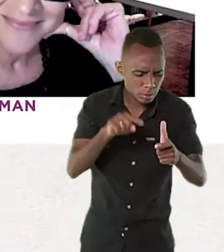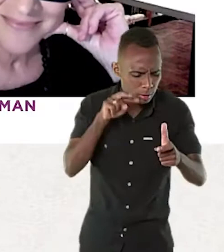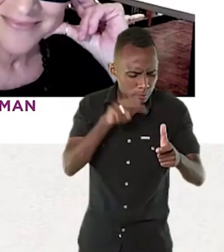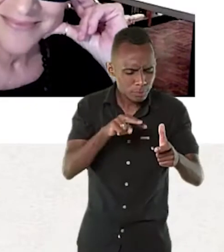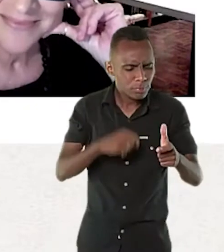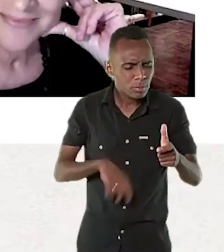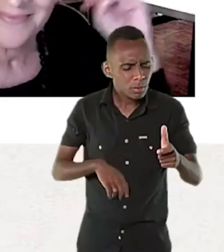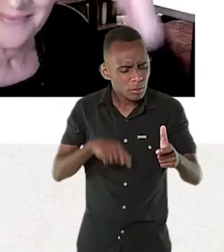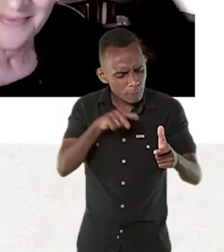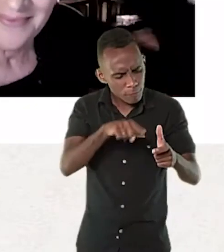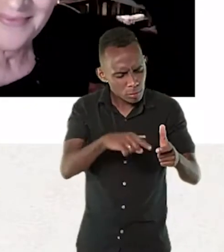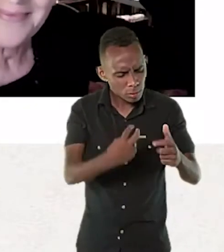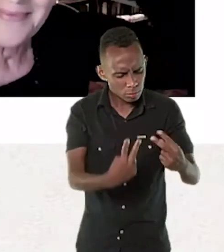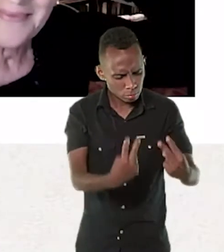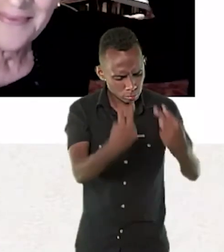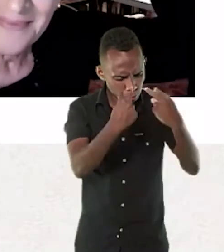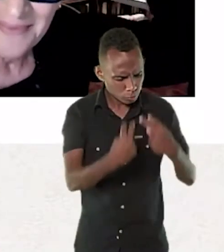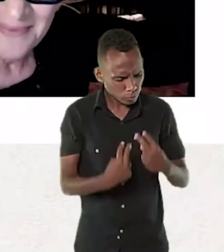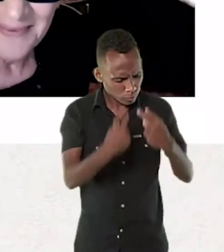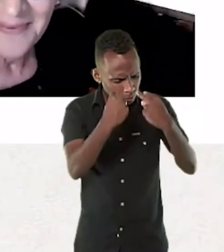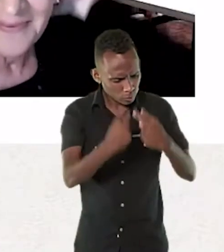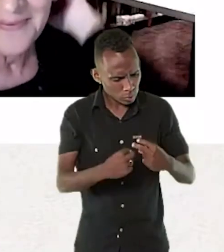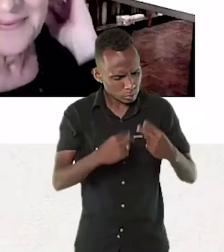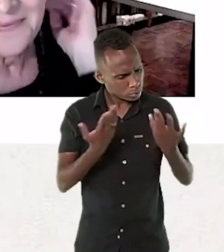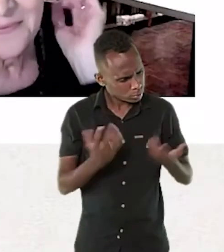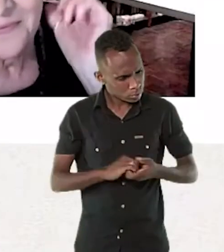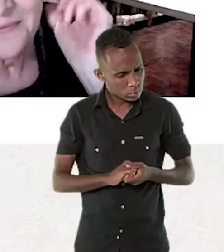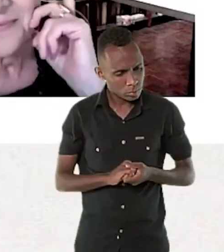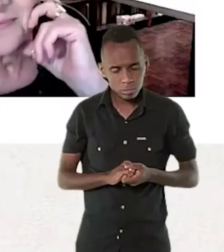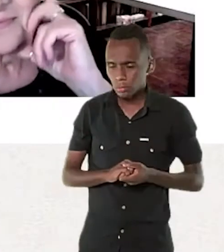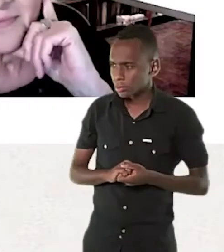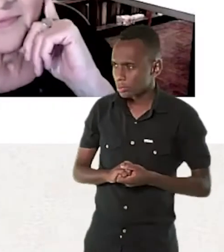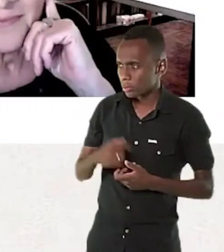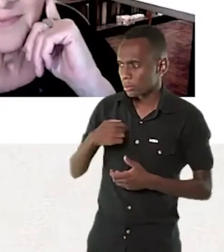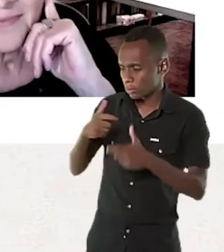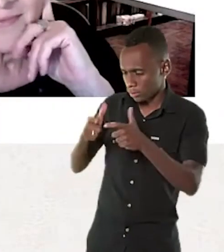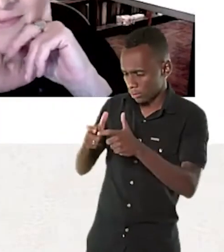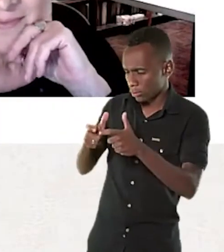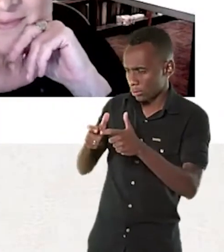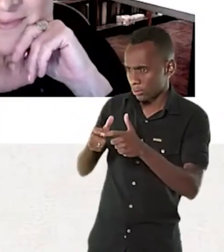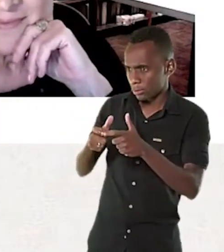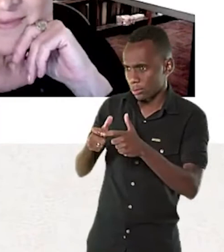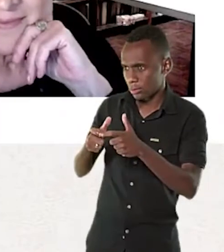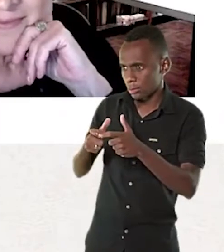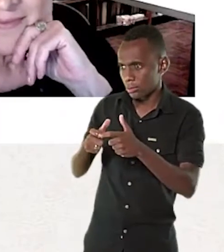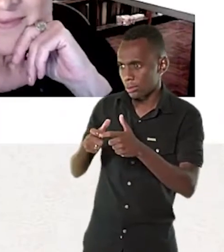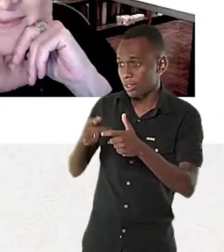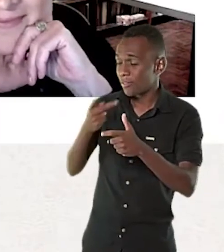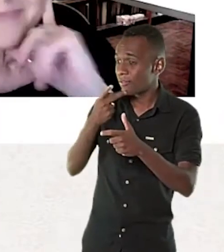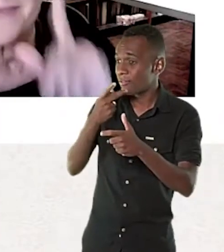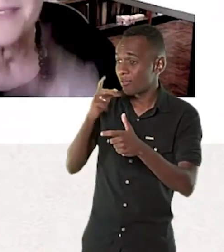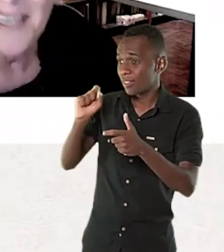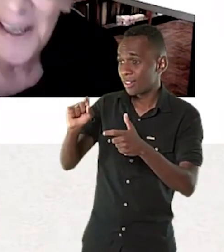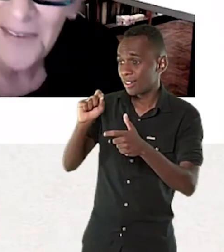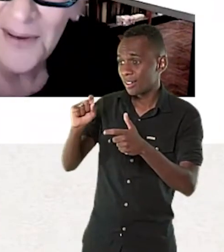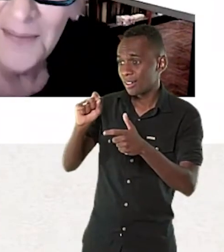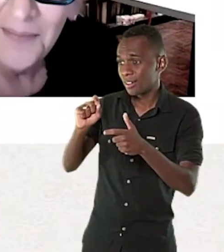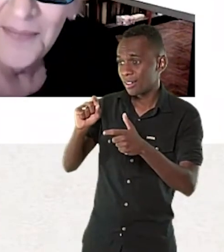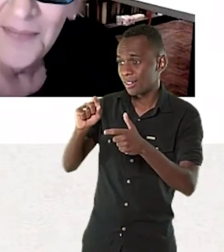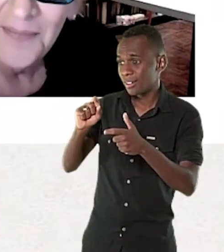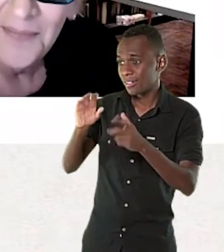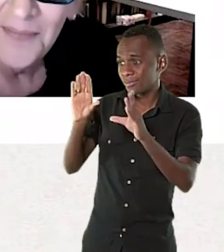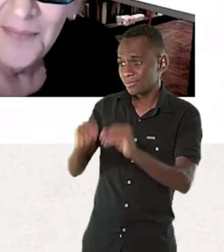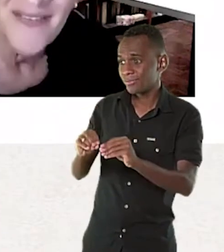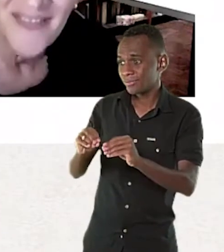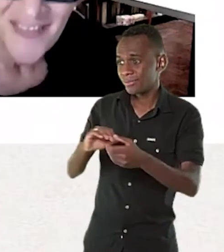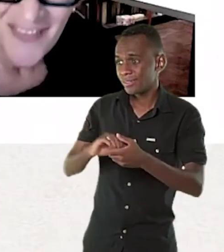vigiando? Aí ela respondeu, Ela falou que... Desliga ela. E ela